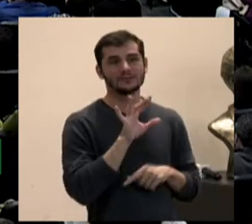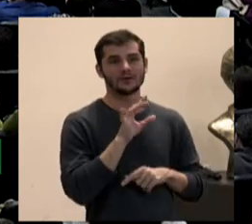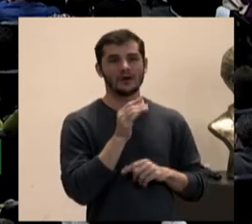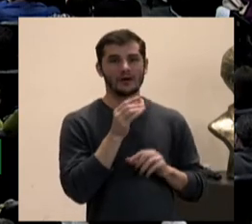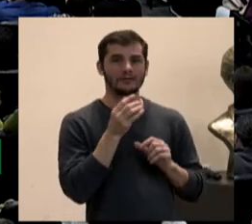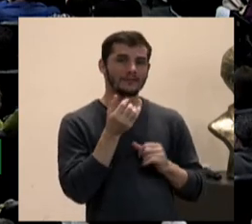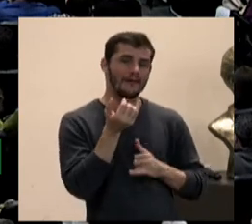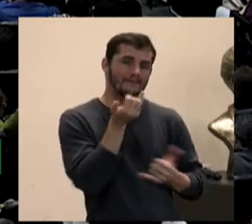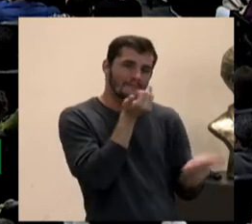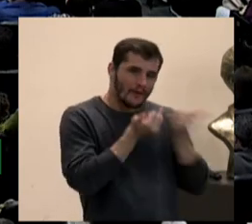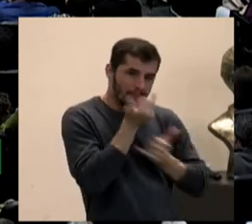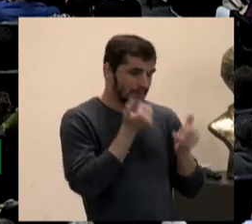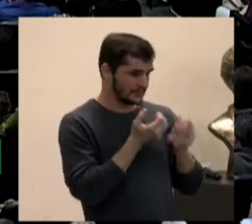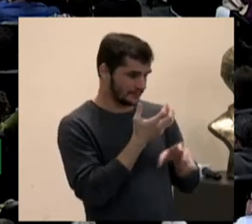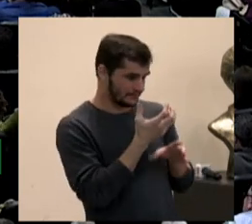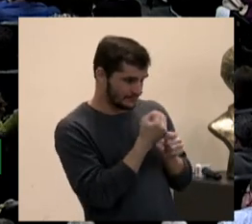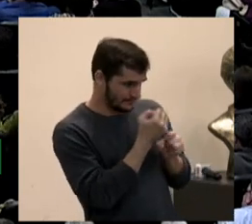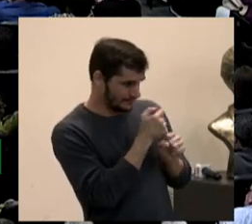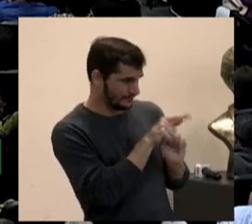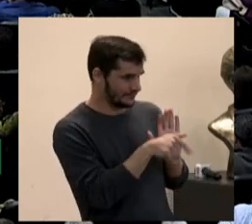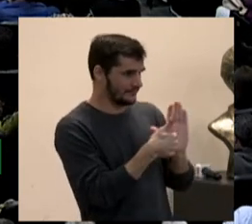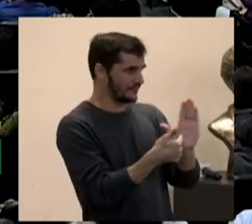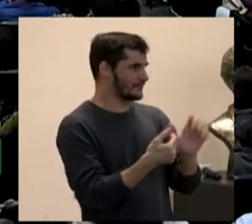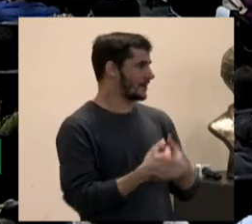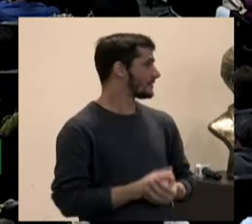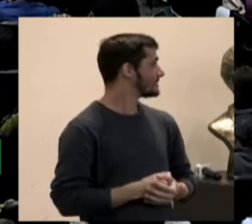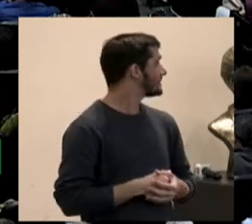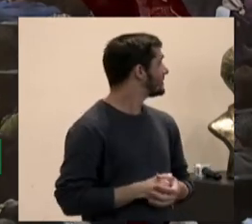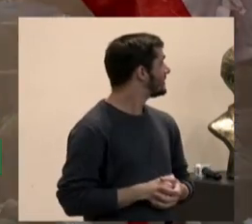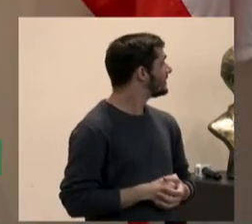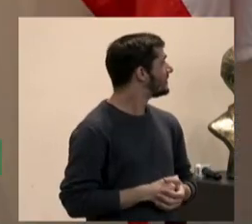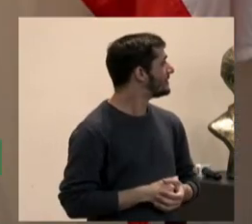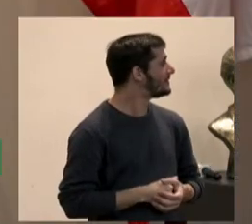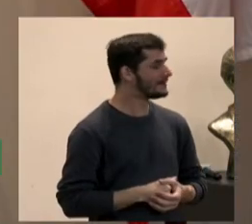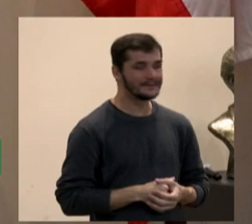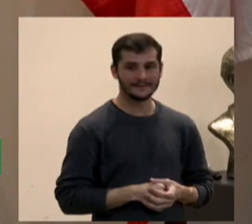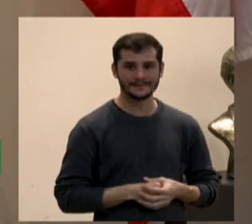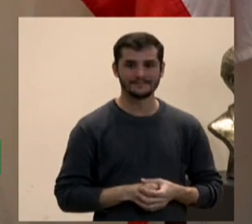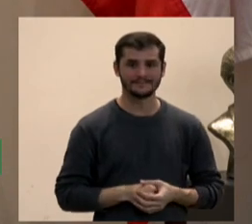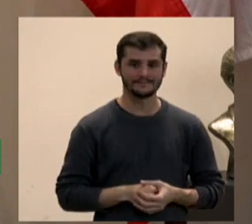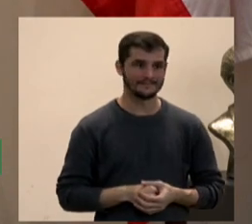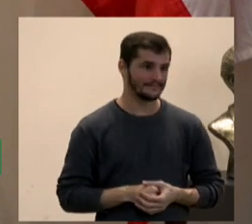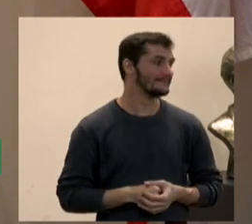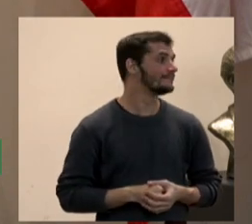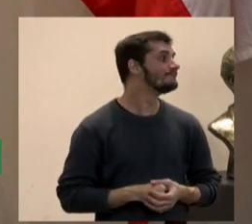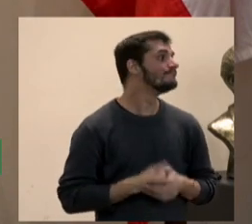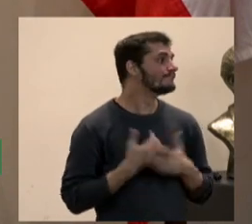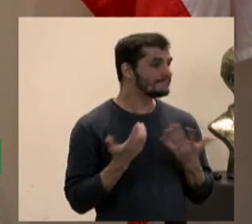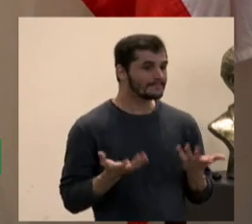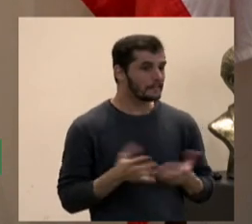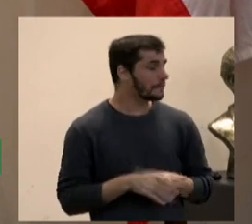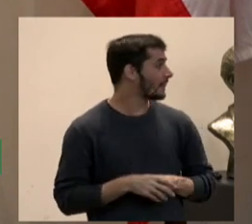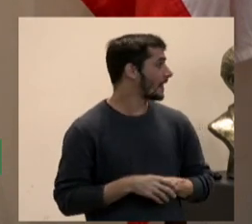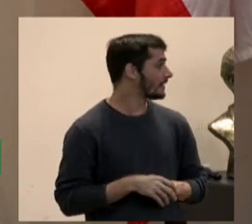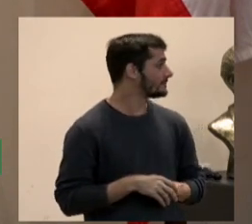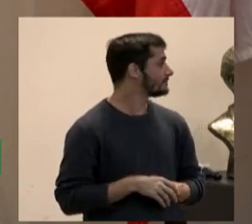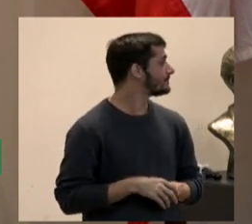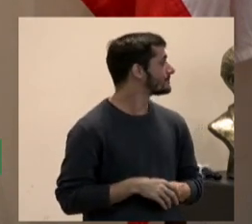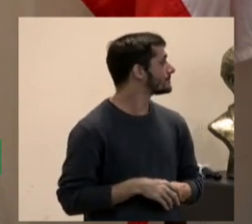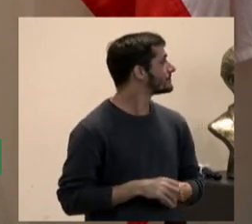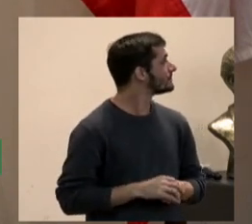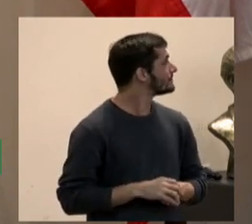Então, depois a gente pode repetir para que vocês anotem. Né? Então, eu